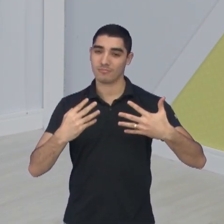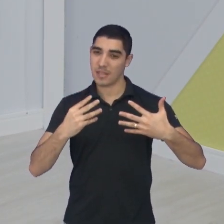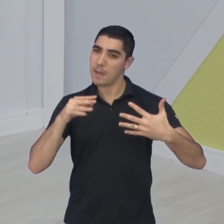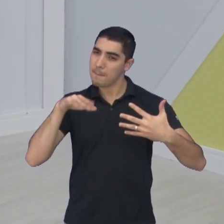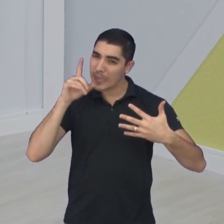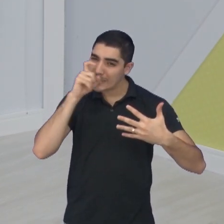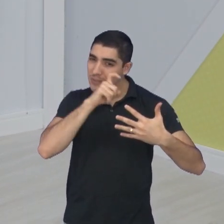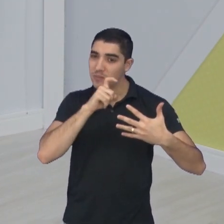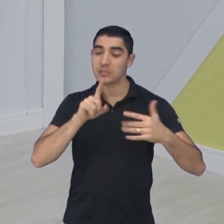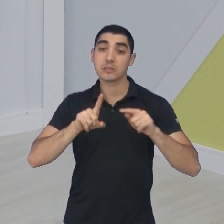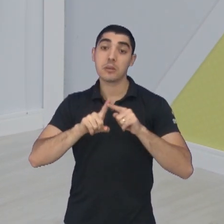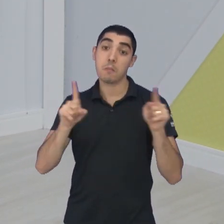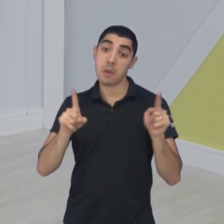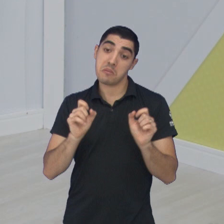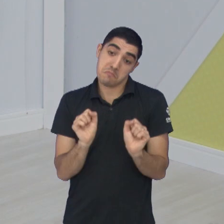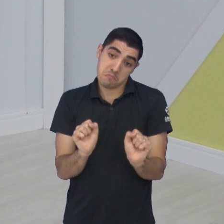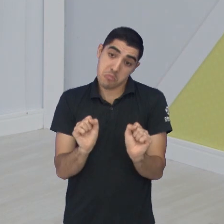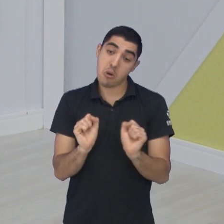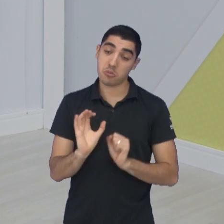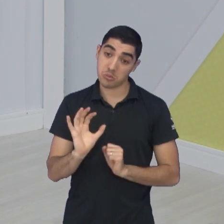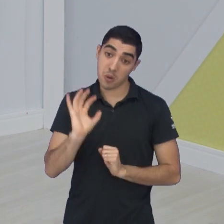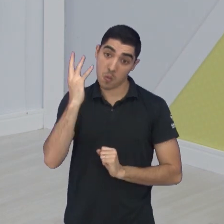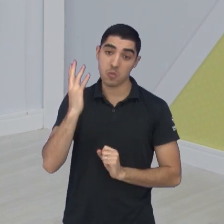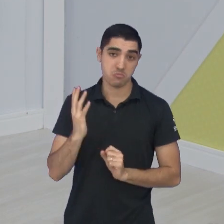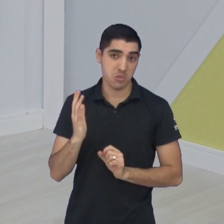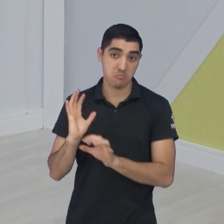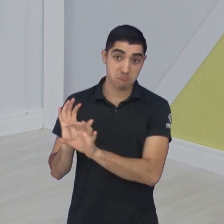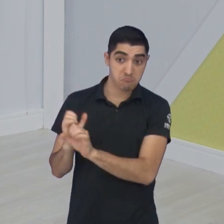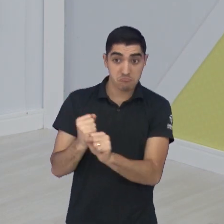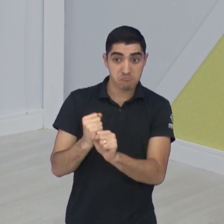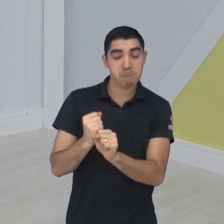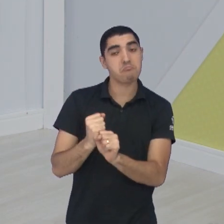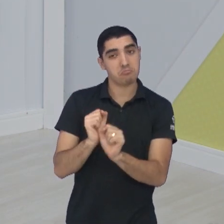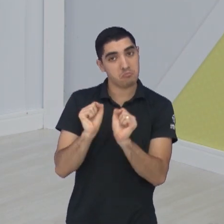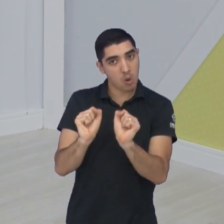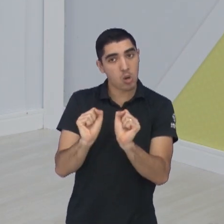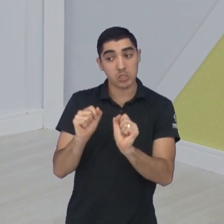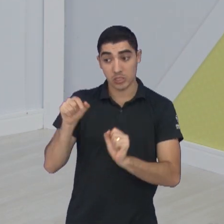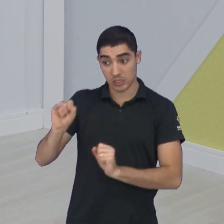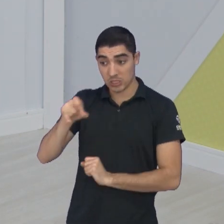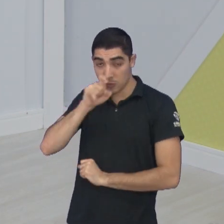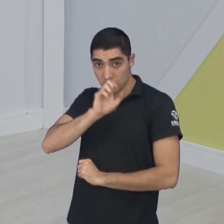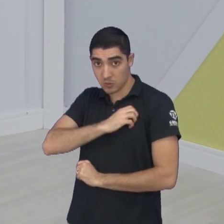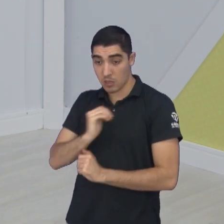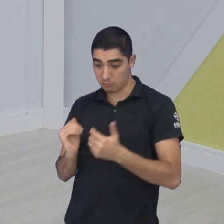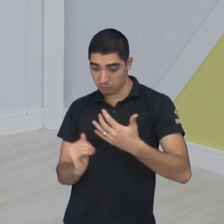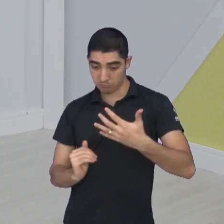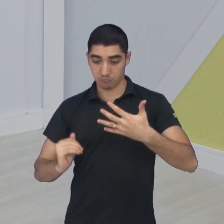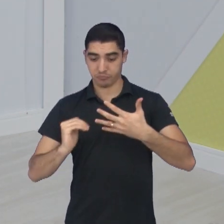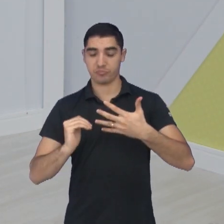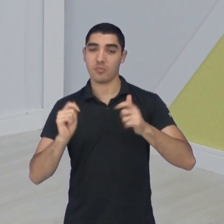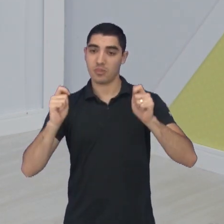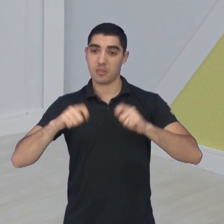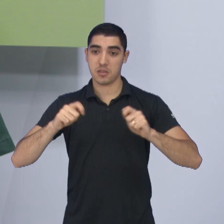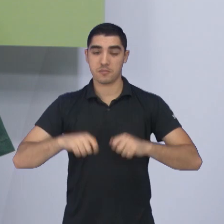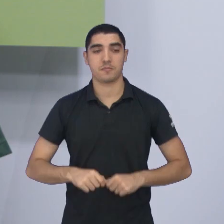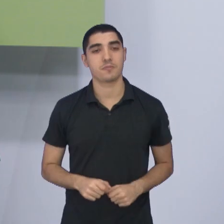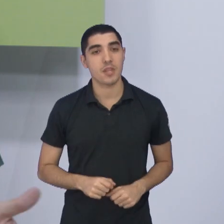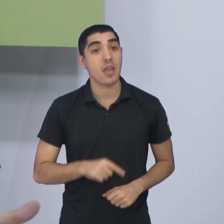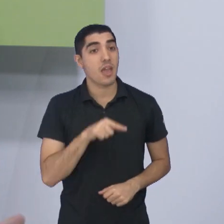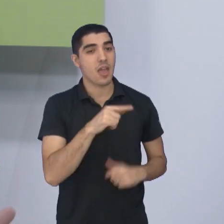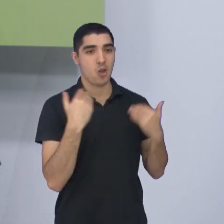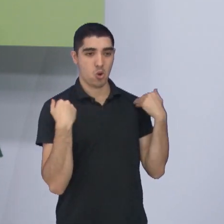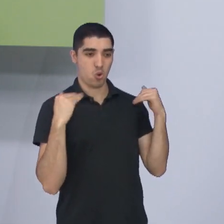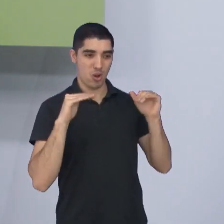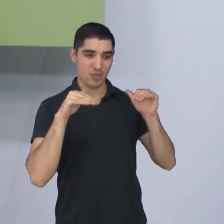saldo de gols, essas coisas, mas isso pode acontecer matematicamente falando. Uma vitória coloca o São José ali próximo do G4, Brunão. A vitória do Costa Rica pro